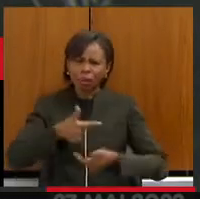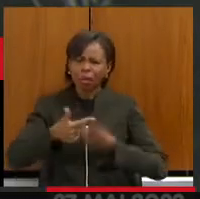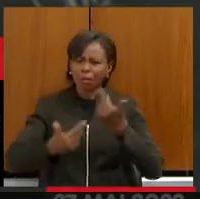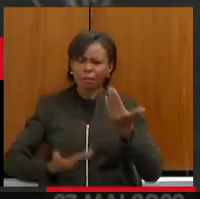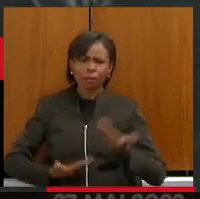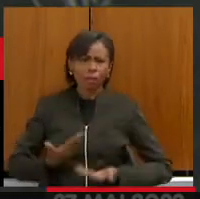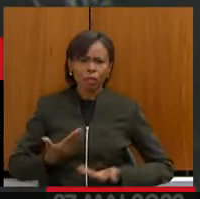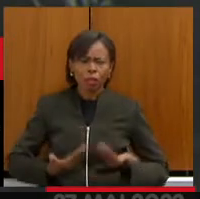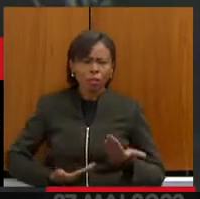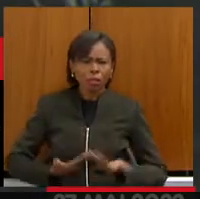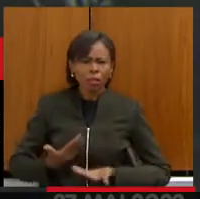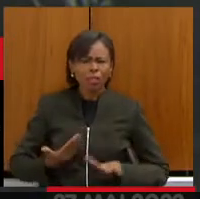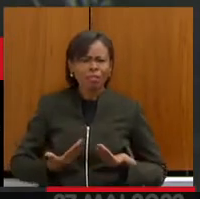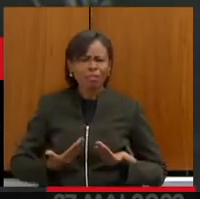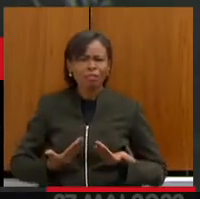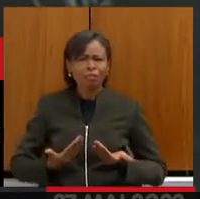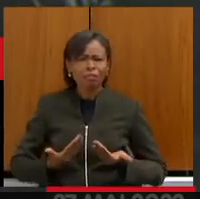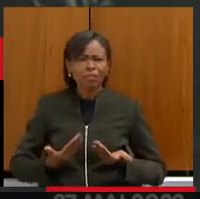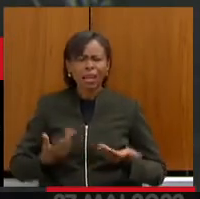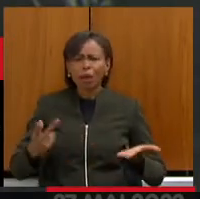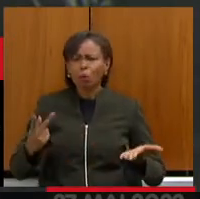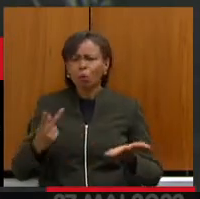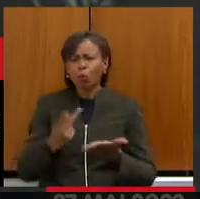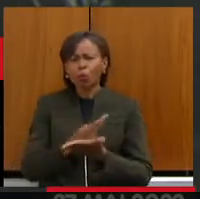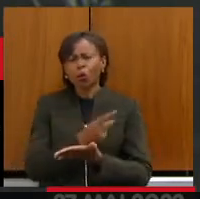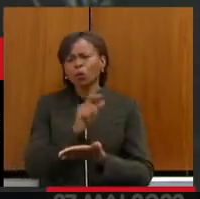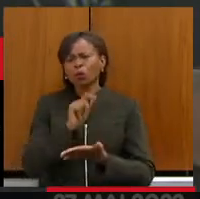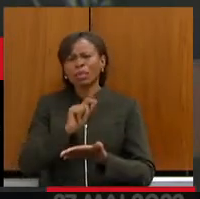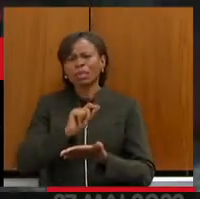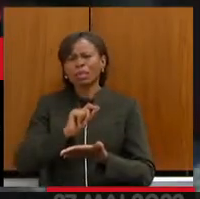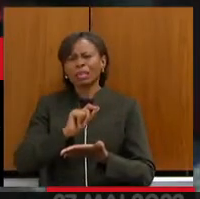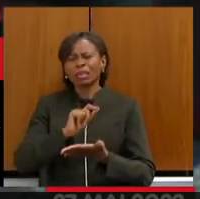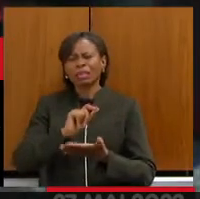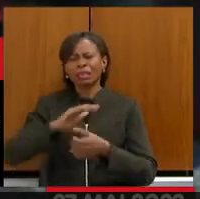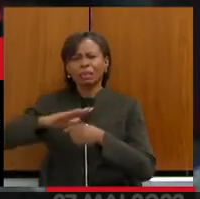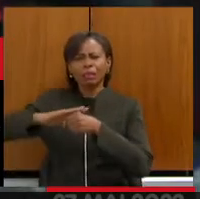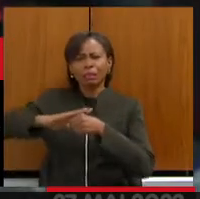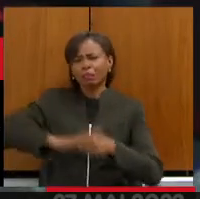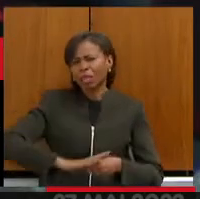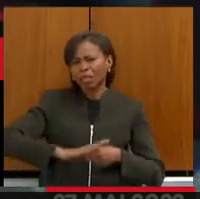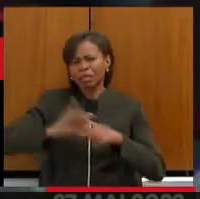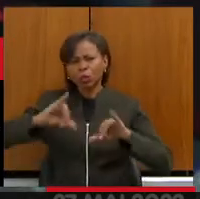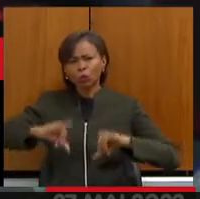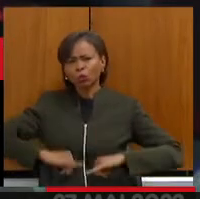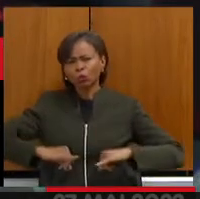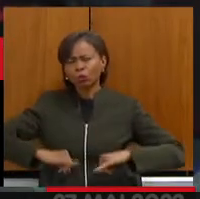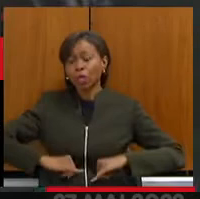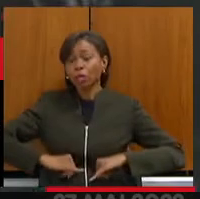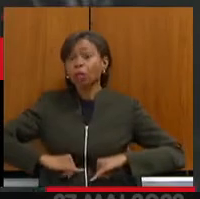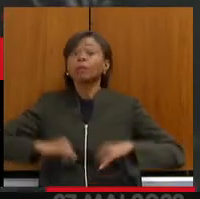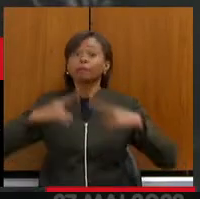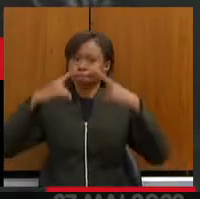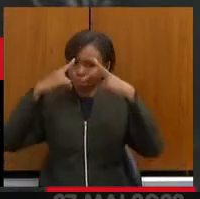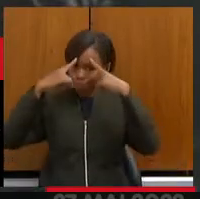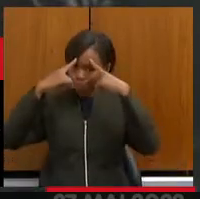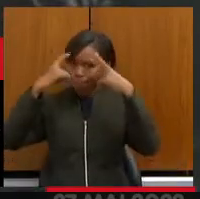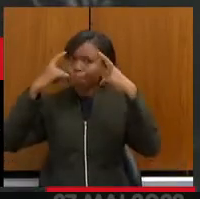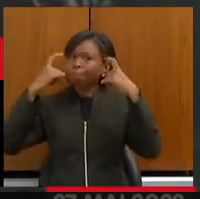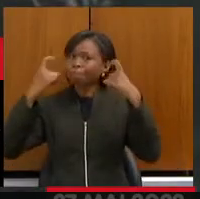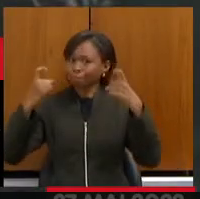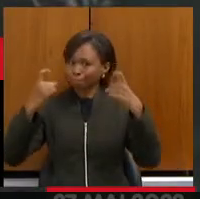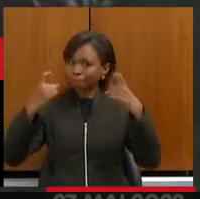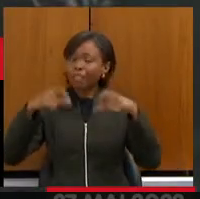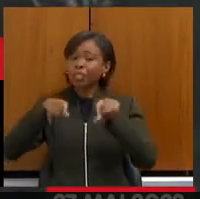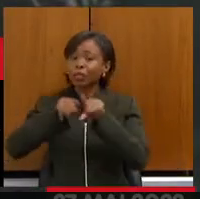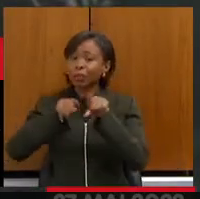potencialmente geradoras de estigmatização e sofrimento violência que também atinge as